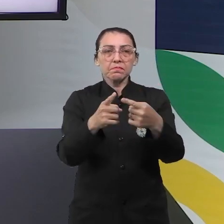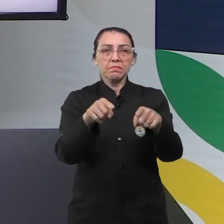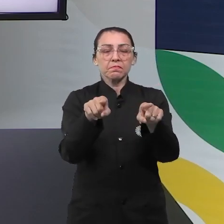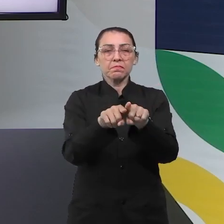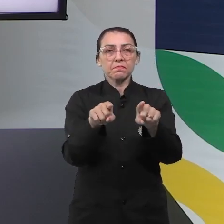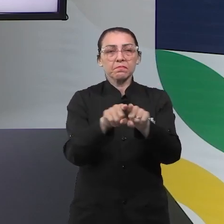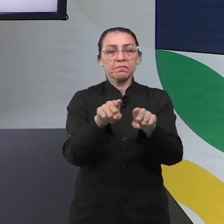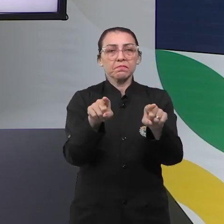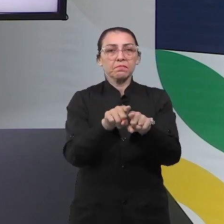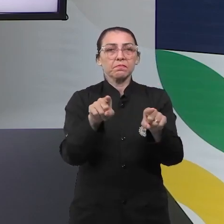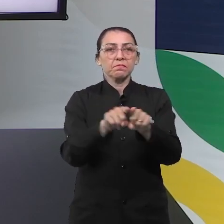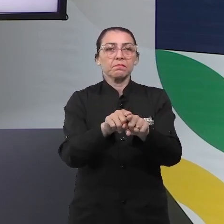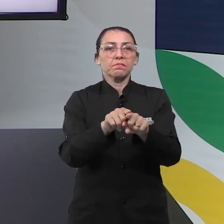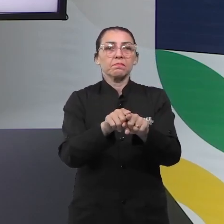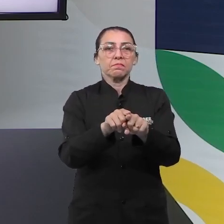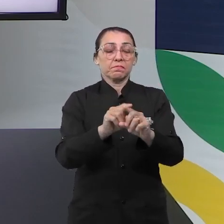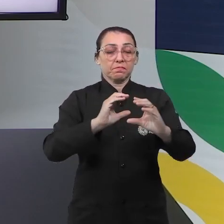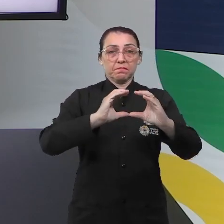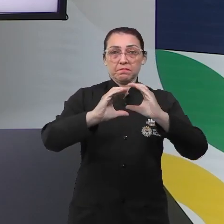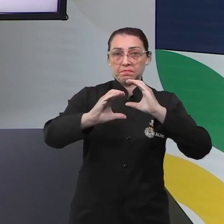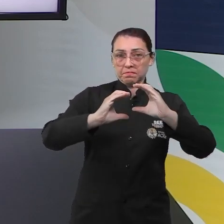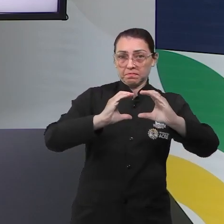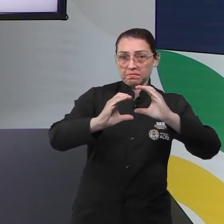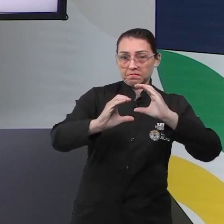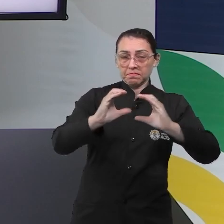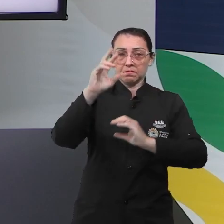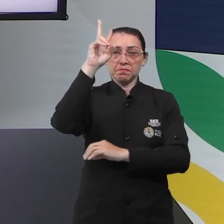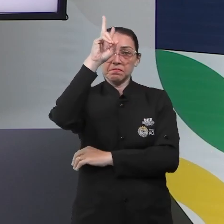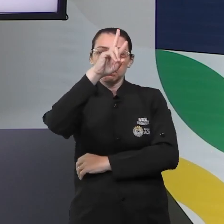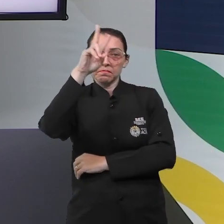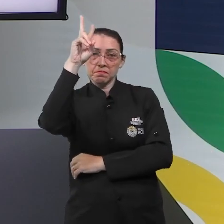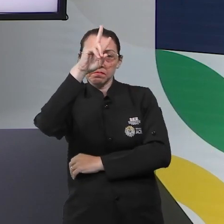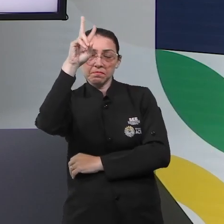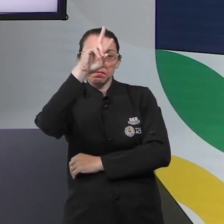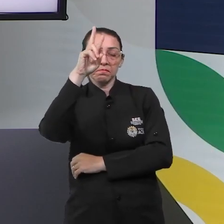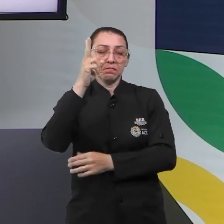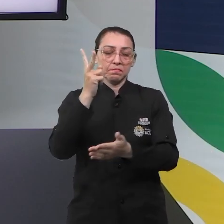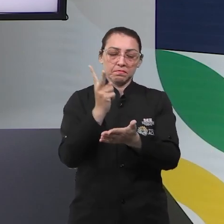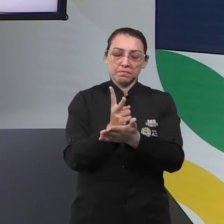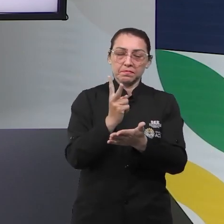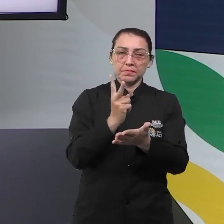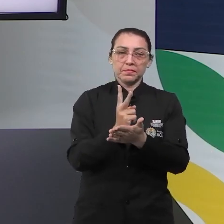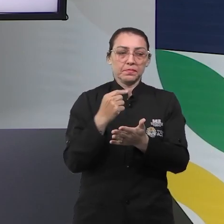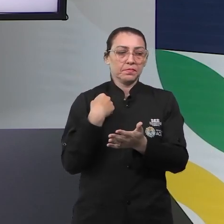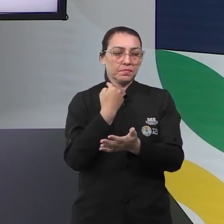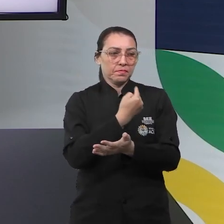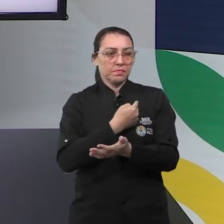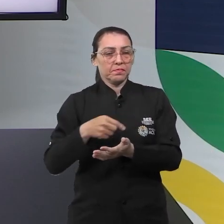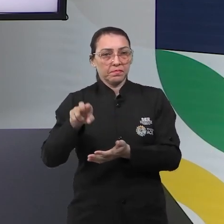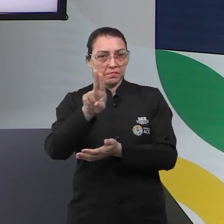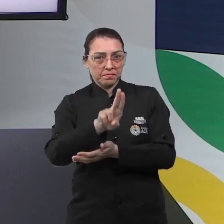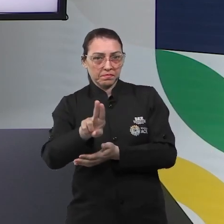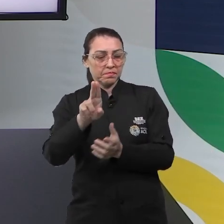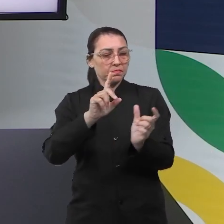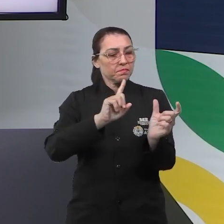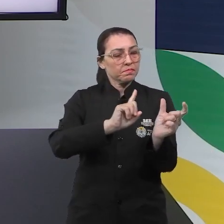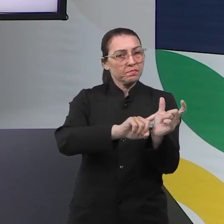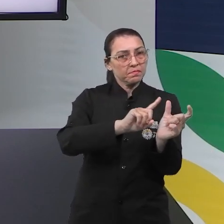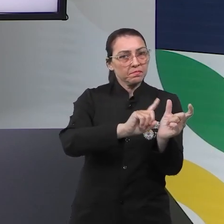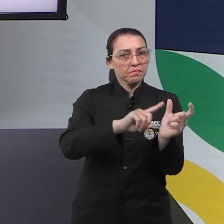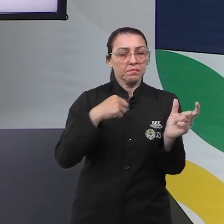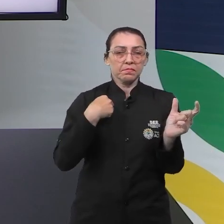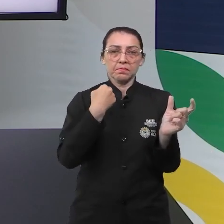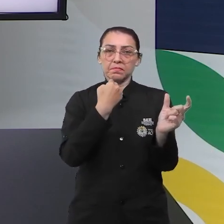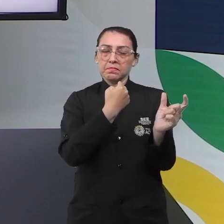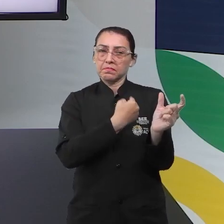na forma de se comunicar. Lembrando que toda vez que nós usamos uma palavra, nós